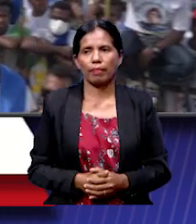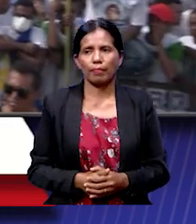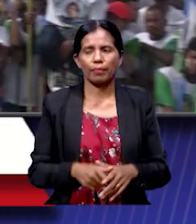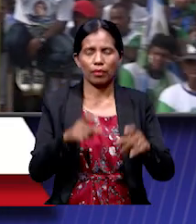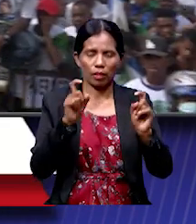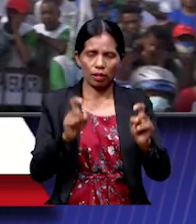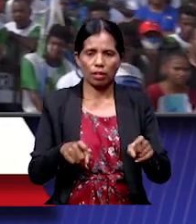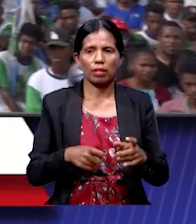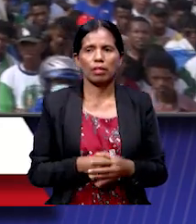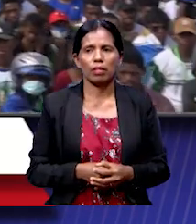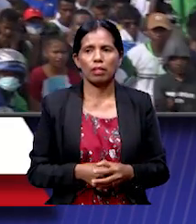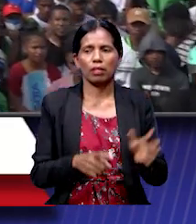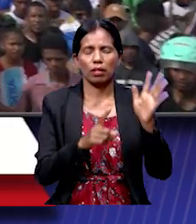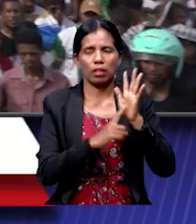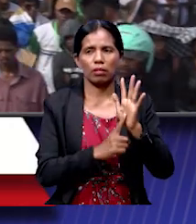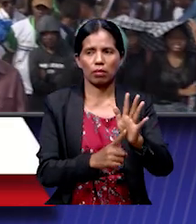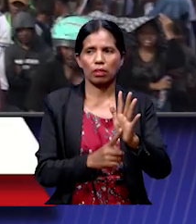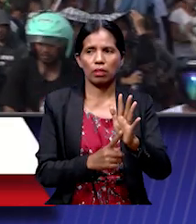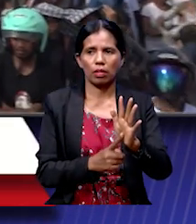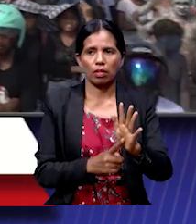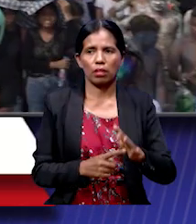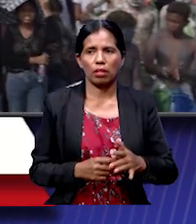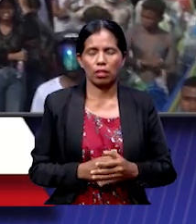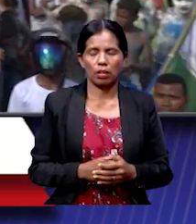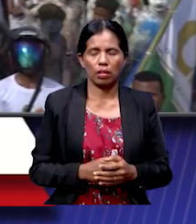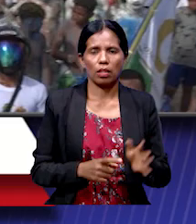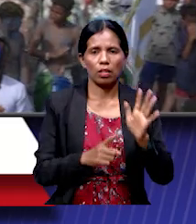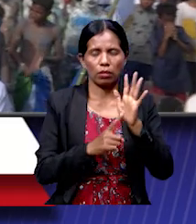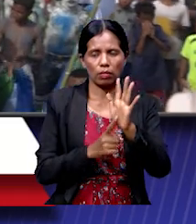tenha retudo que deu a